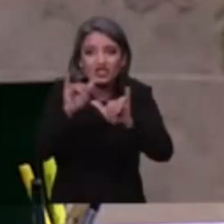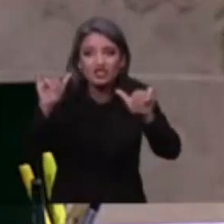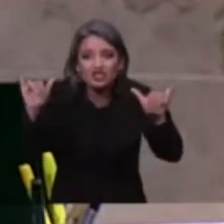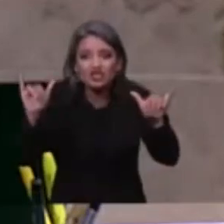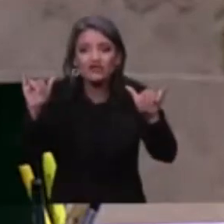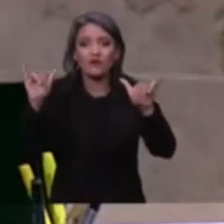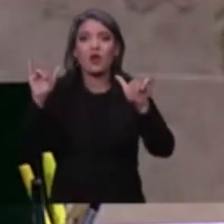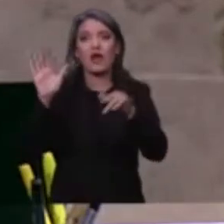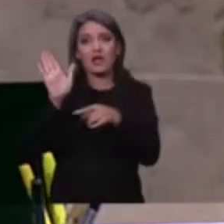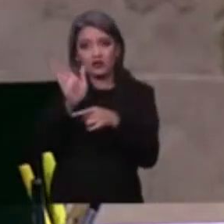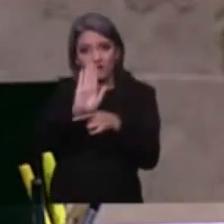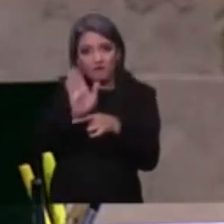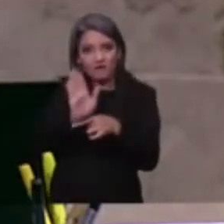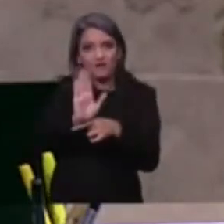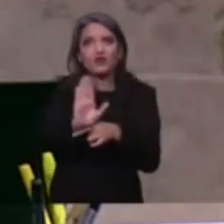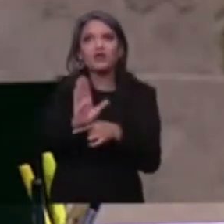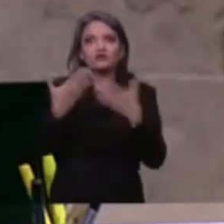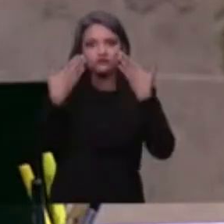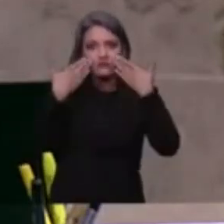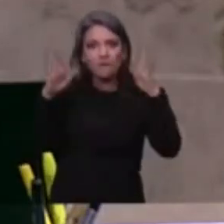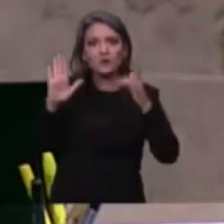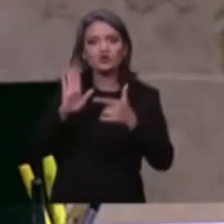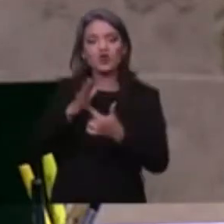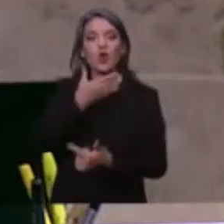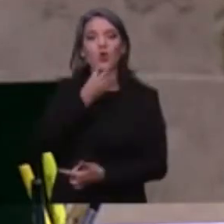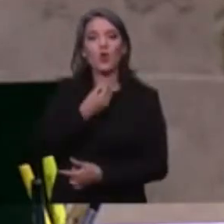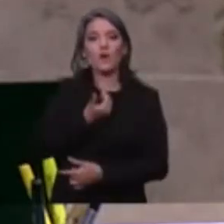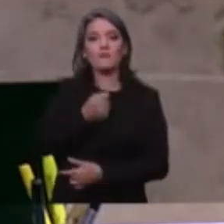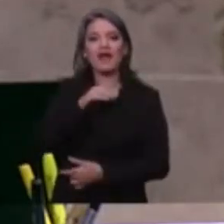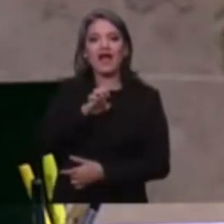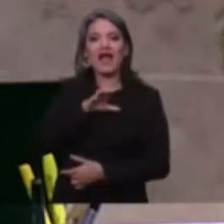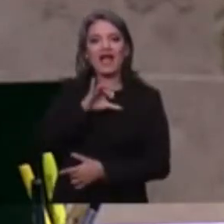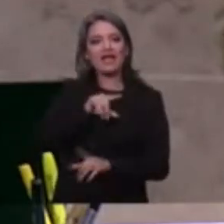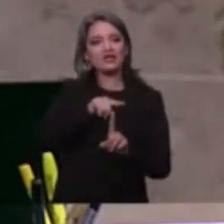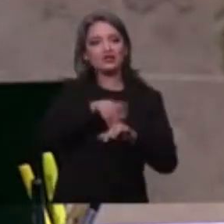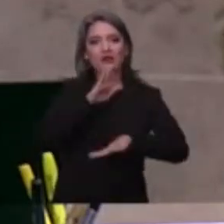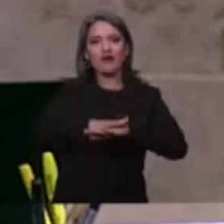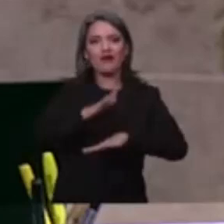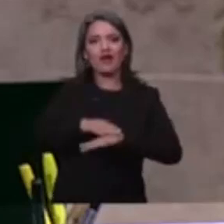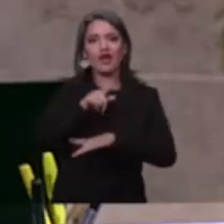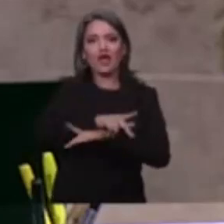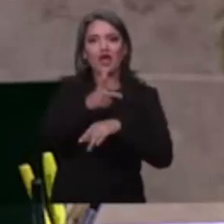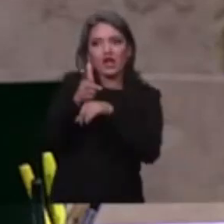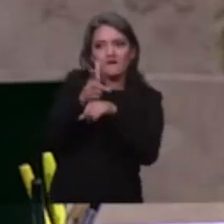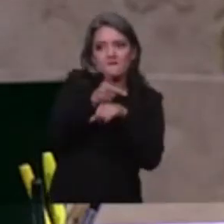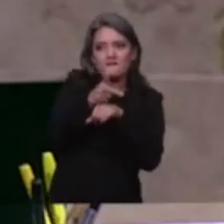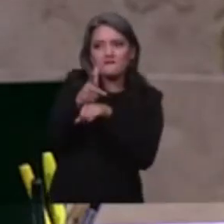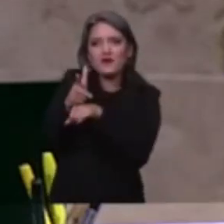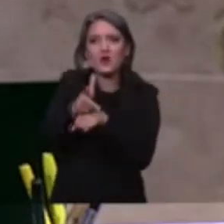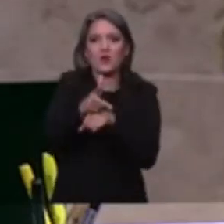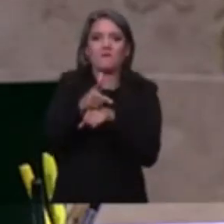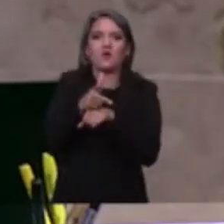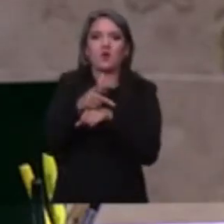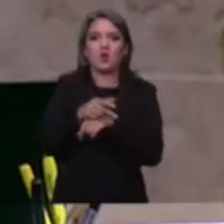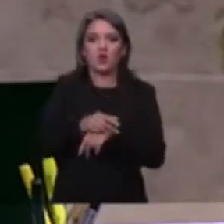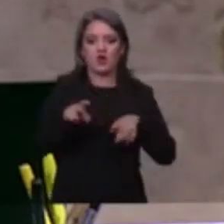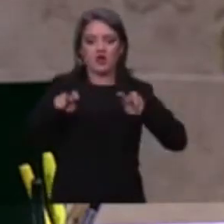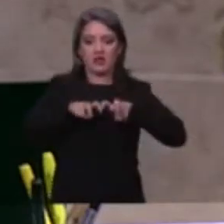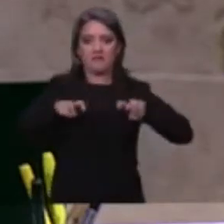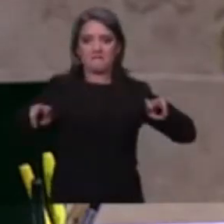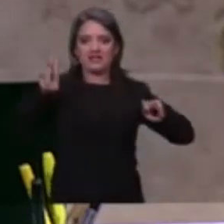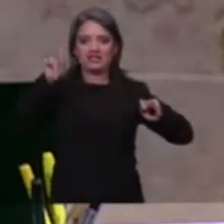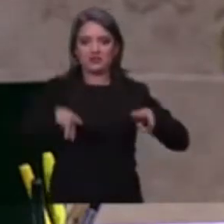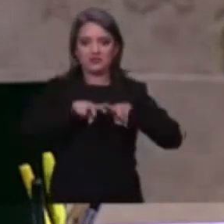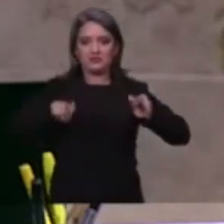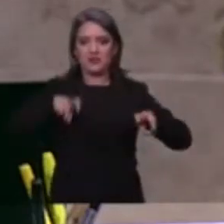um vídeo gravado pelo próprio Aécio Lúcio Costa Pereira, na mesa diretora do Senado